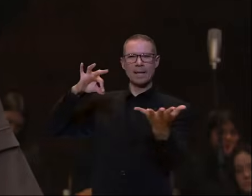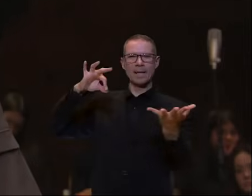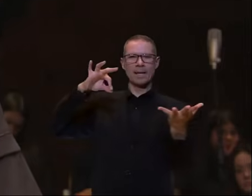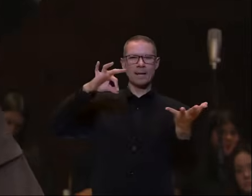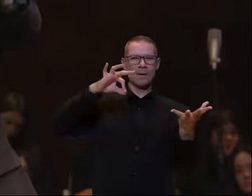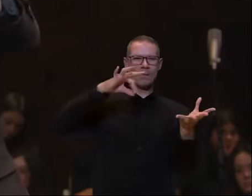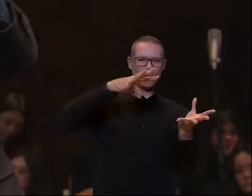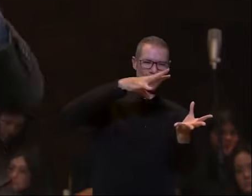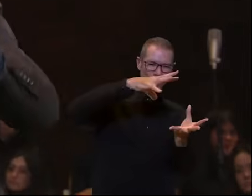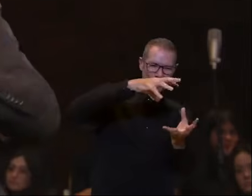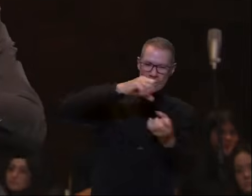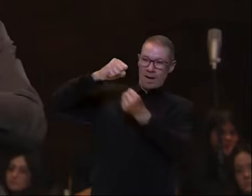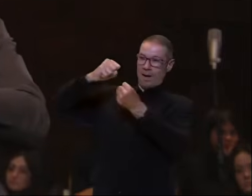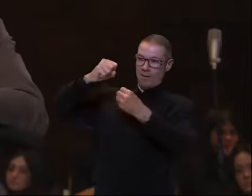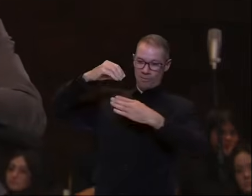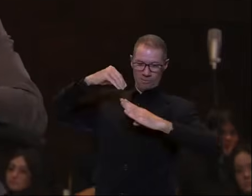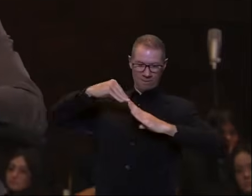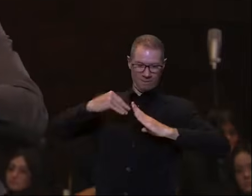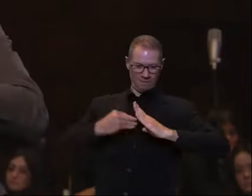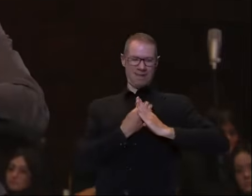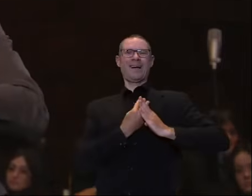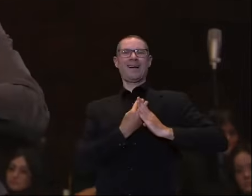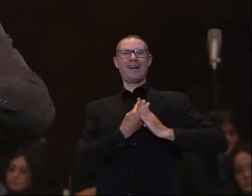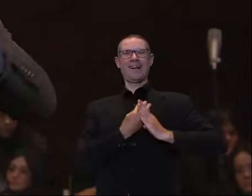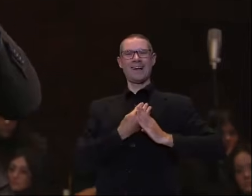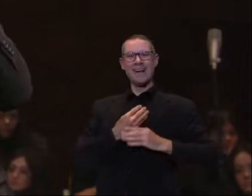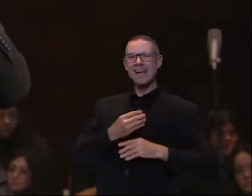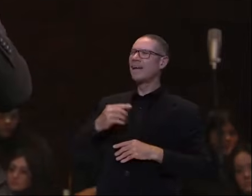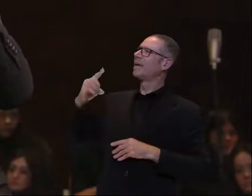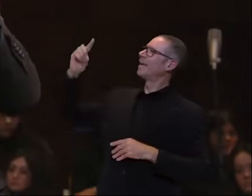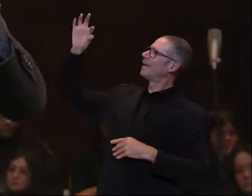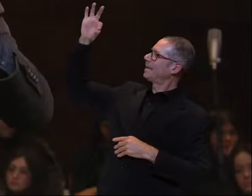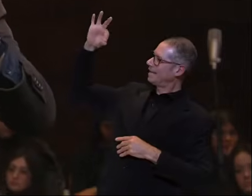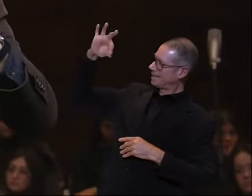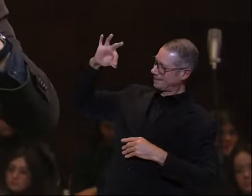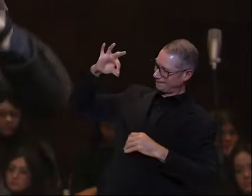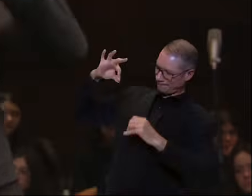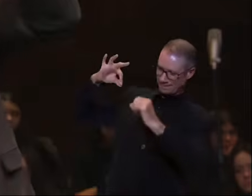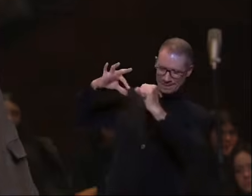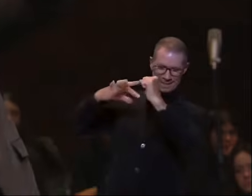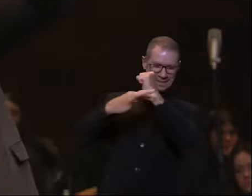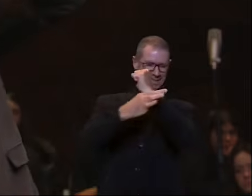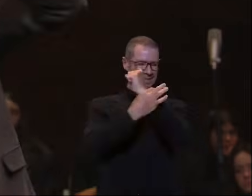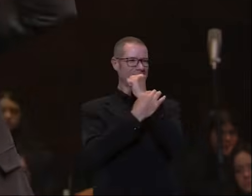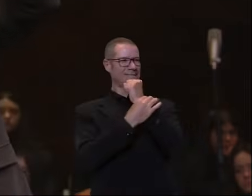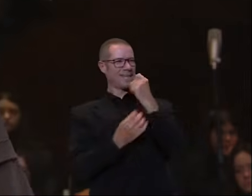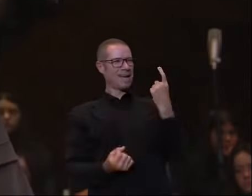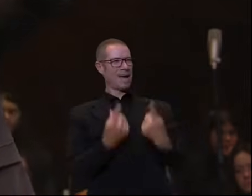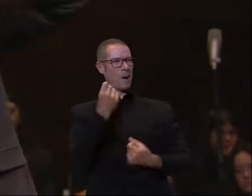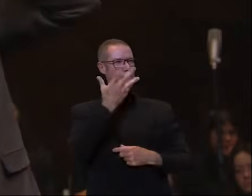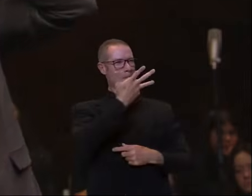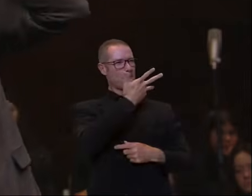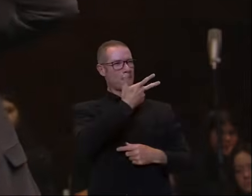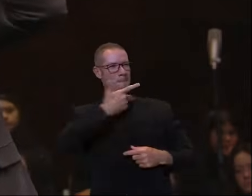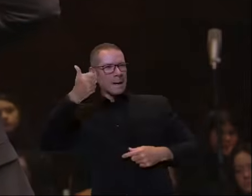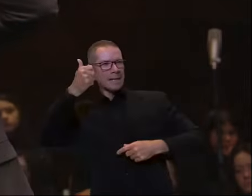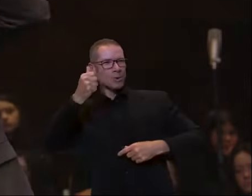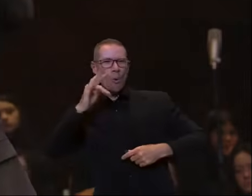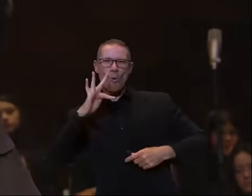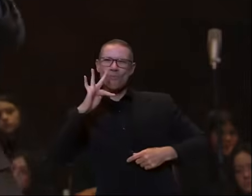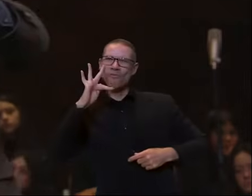recebemos nesse dia a salvação, mas Ele é a garantia de que algo melhor